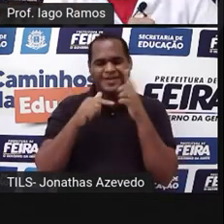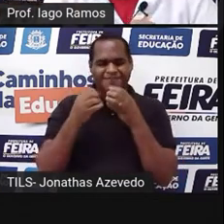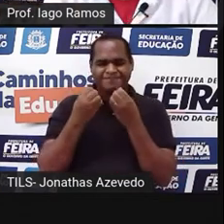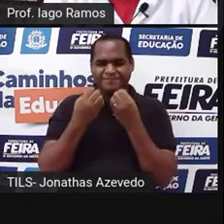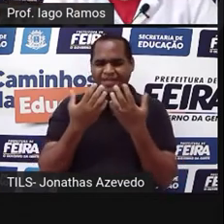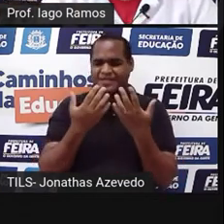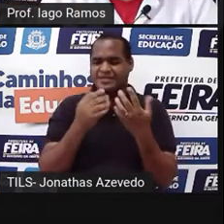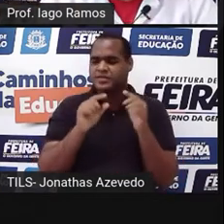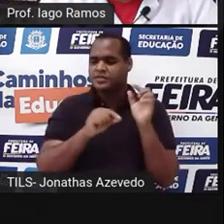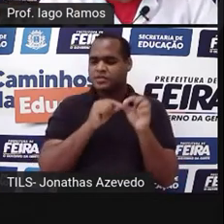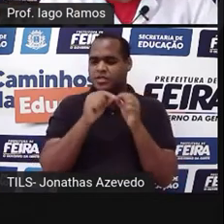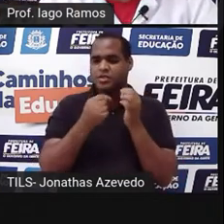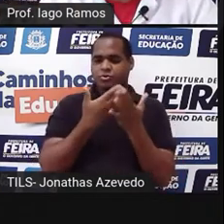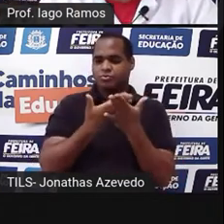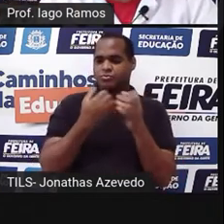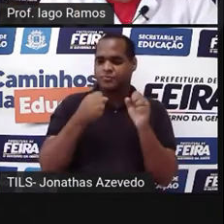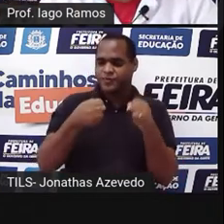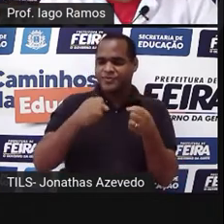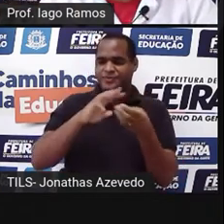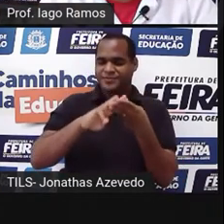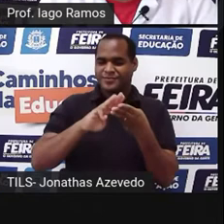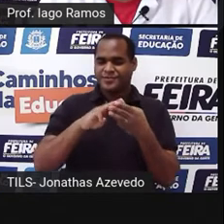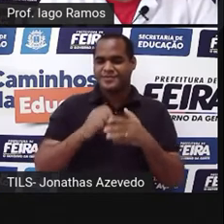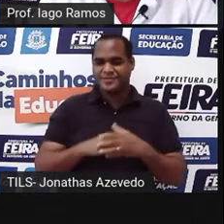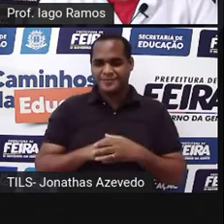coisa para estudar matemática?